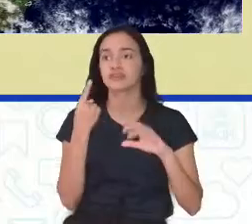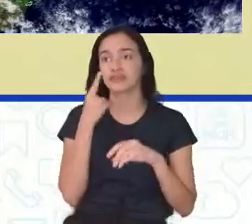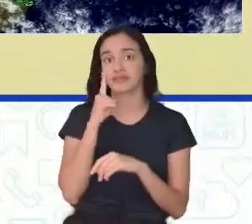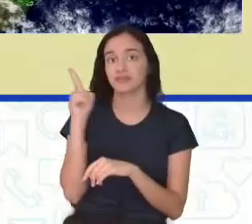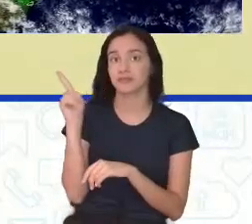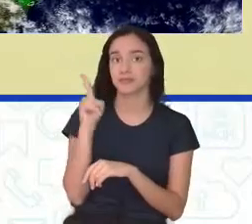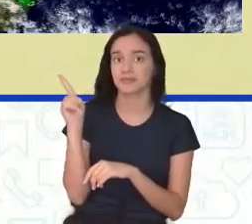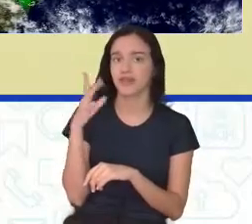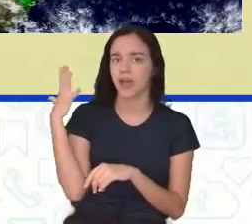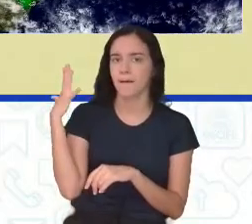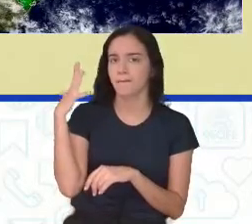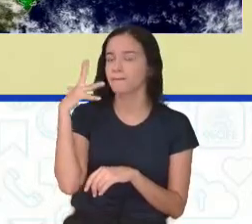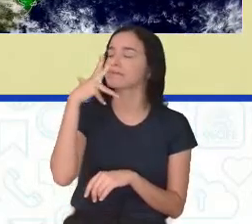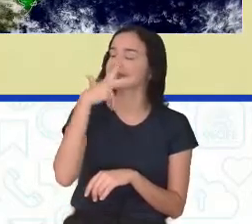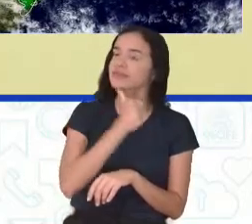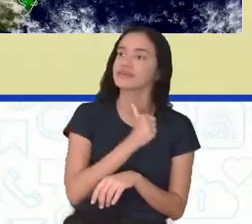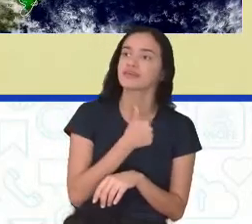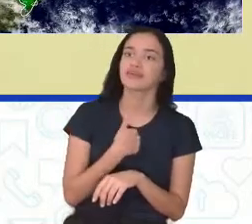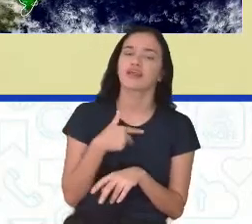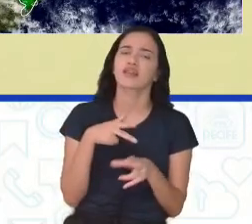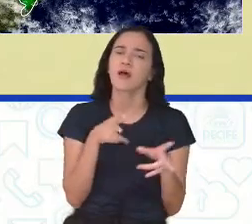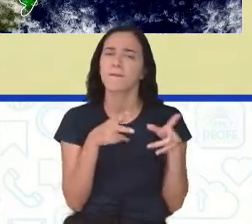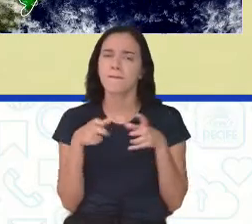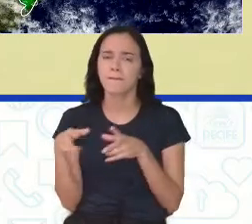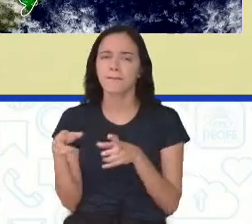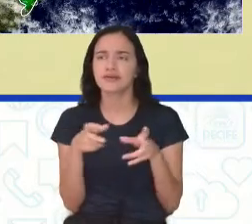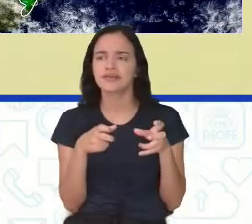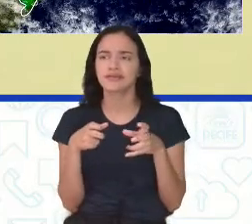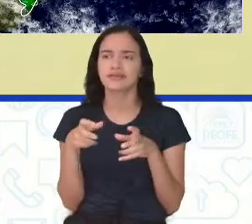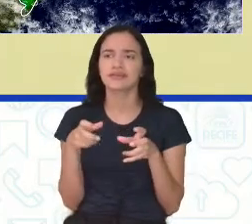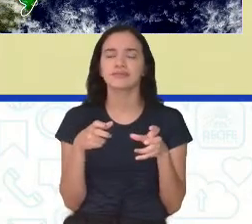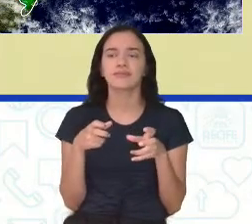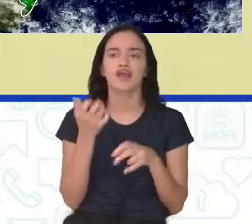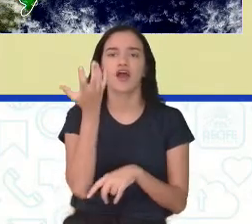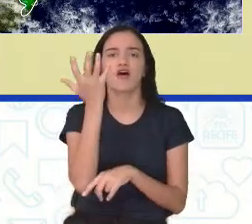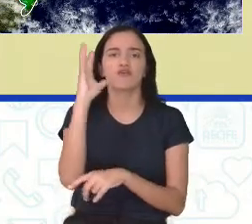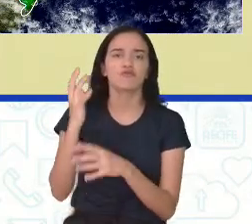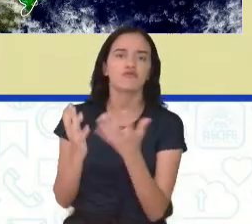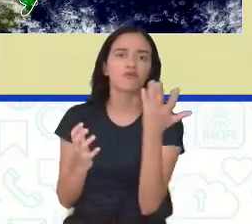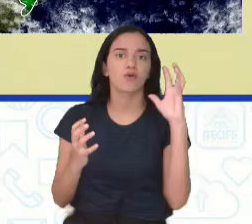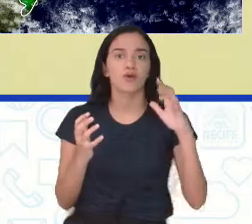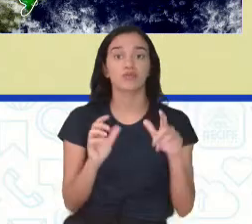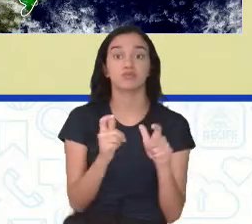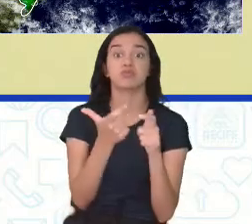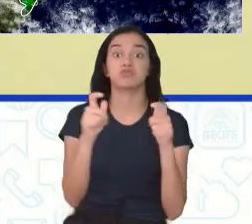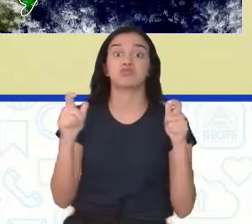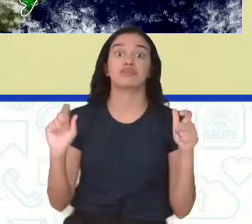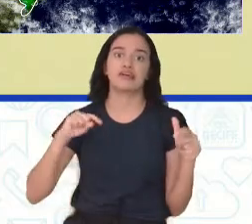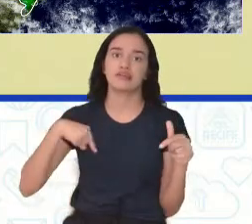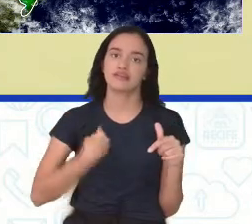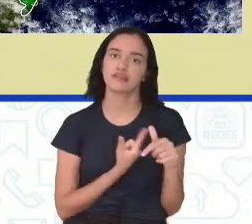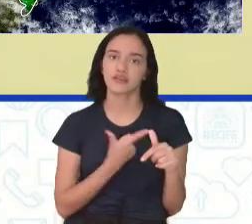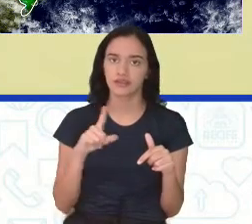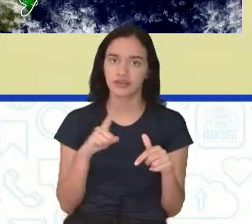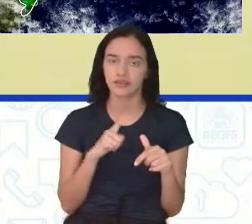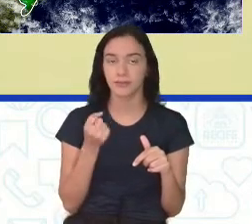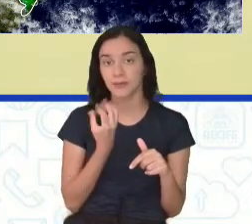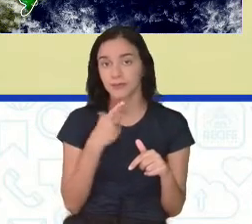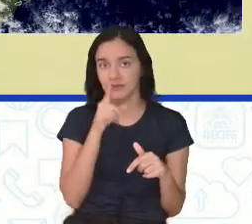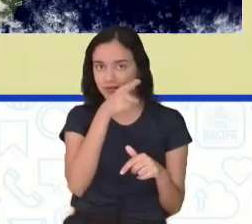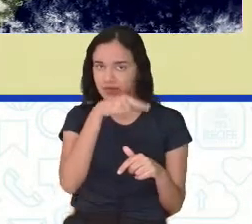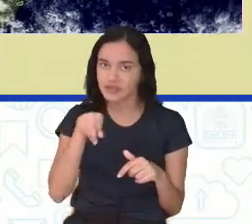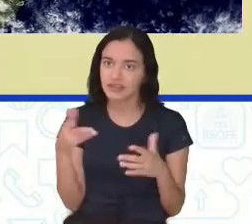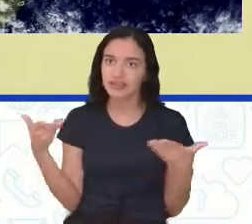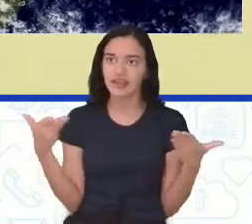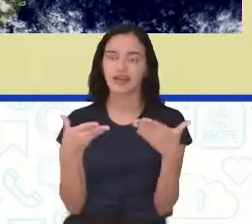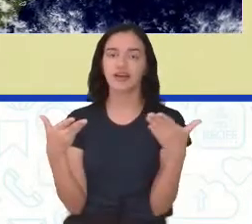né? Essa é bonita mesmo, viu? Então, repara ali, ó. Tá vendo lá na floresta equatorial gigantesca que nós temos, né? O bom de vocês agora é que a